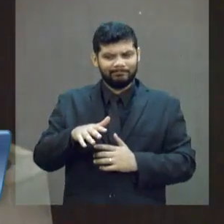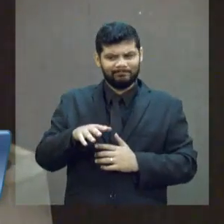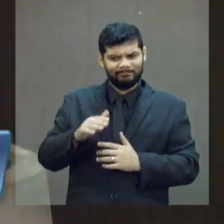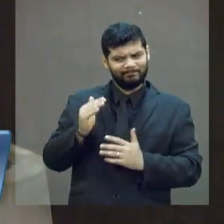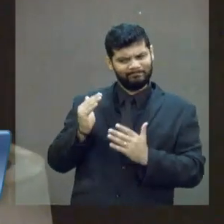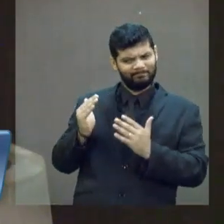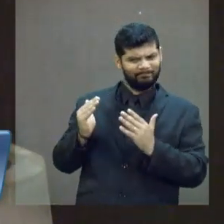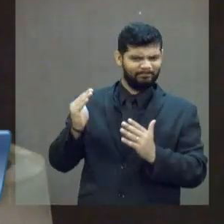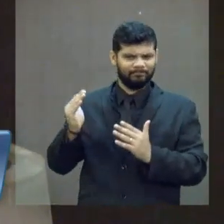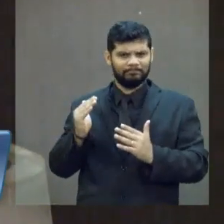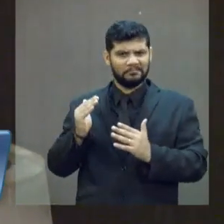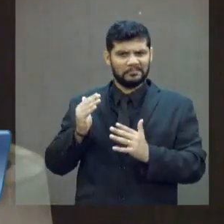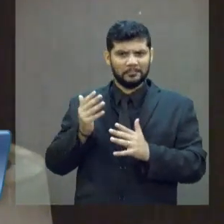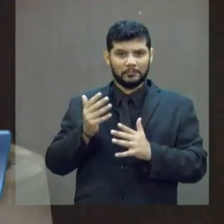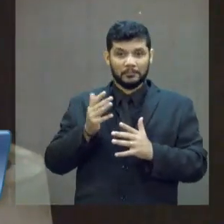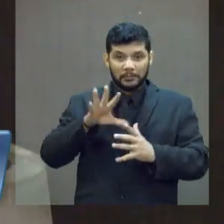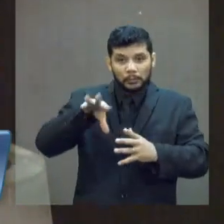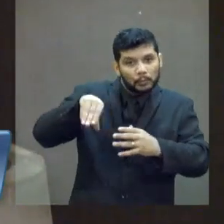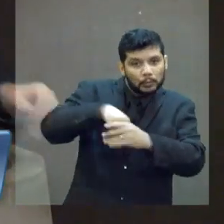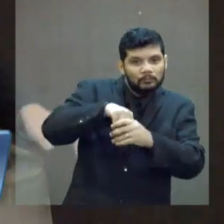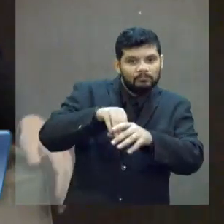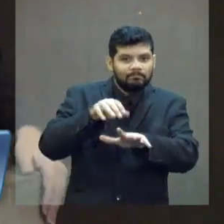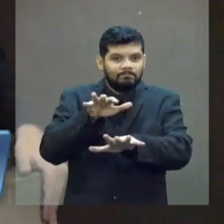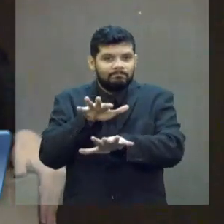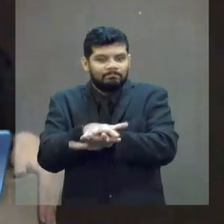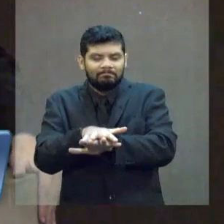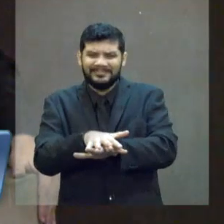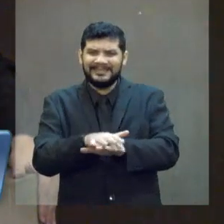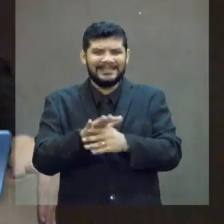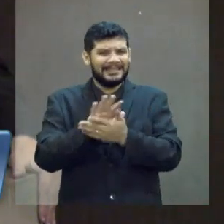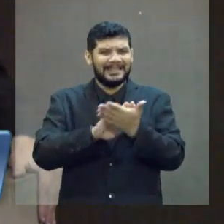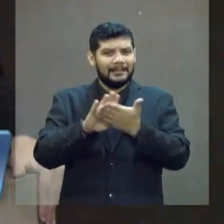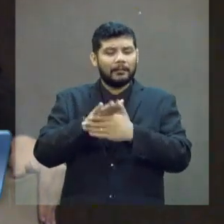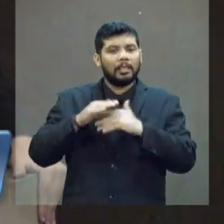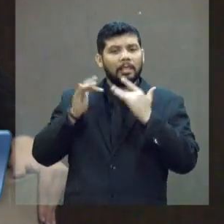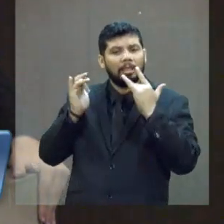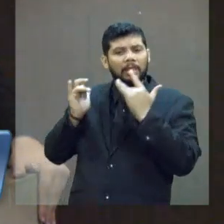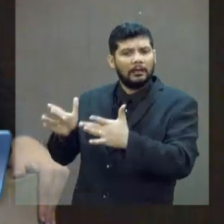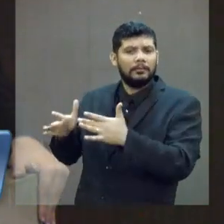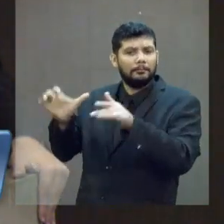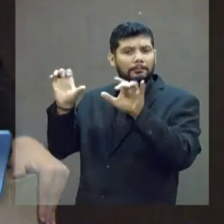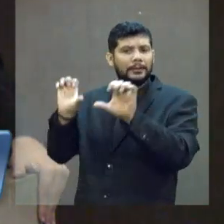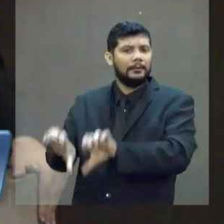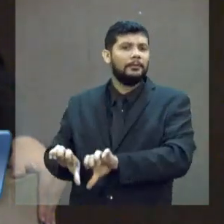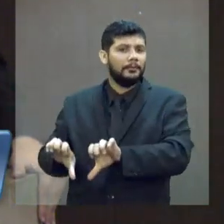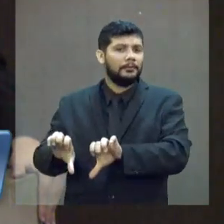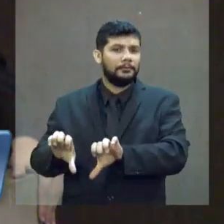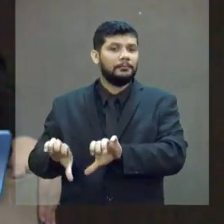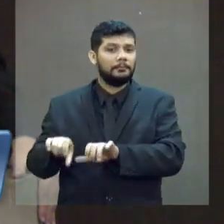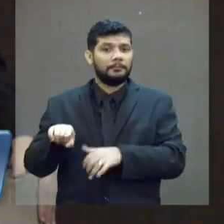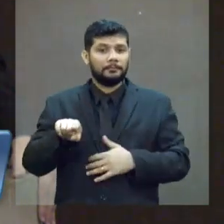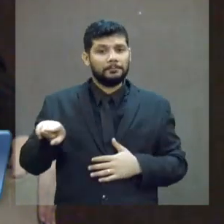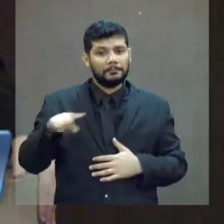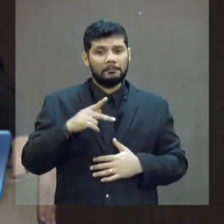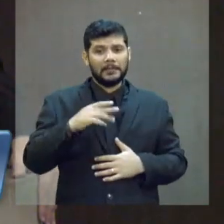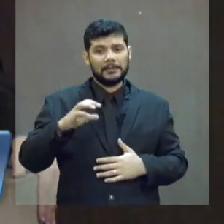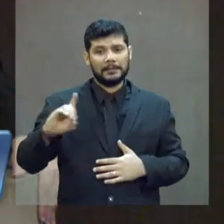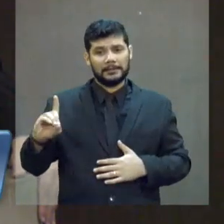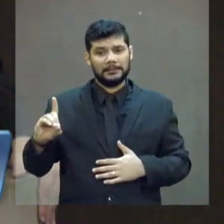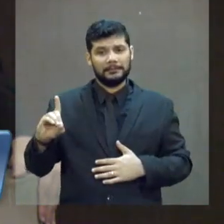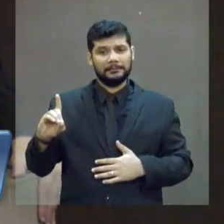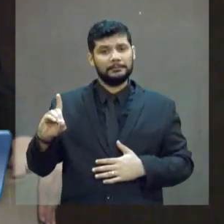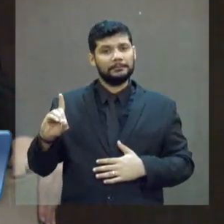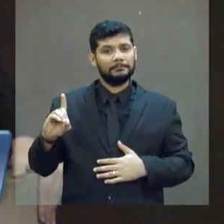discriminadora, pouco inclusiva, acaba por vulnerabilizar ainda mais as pessoas com deficiência